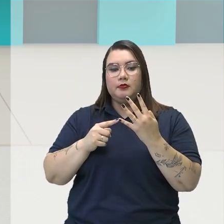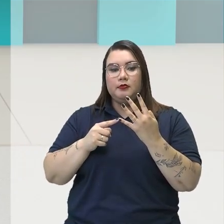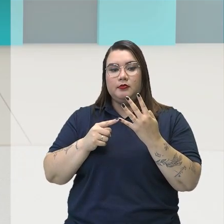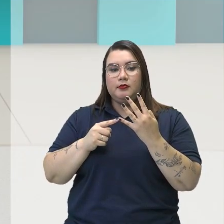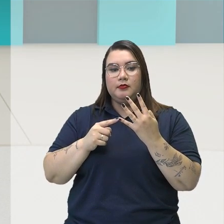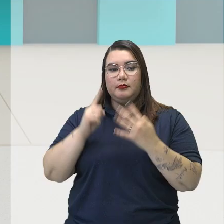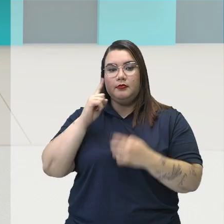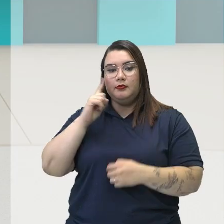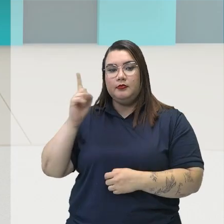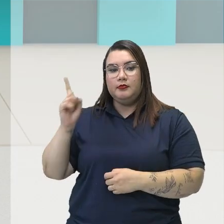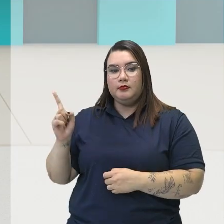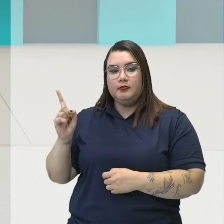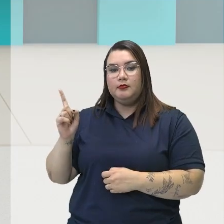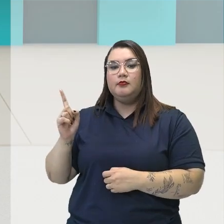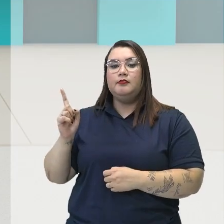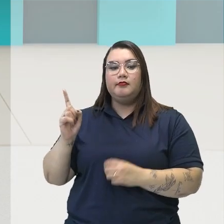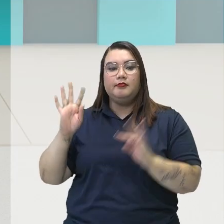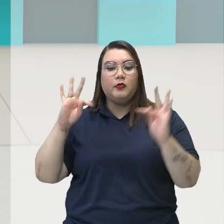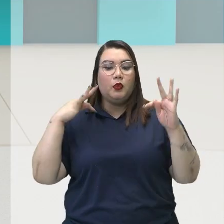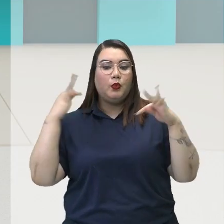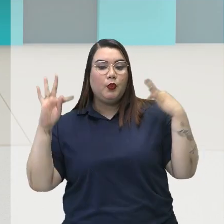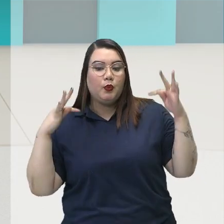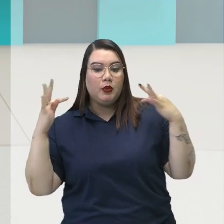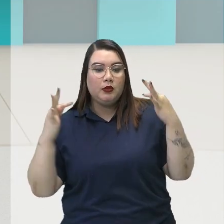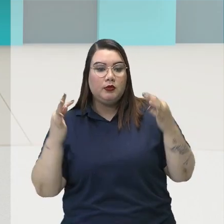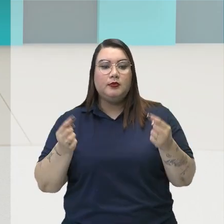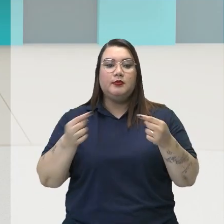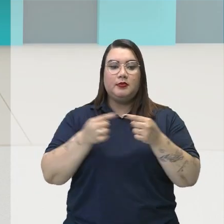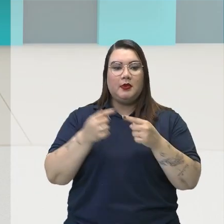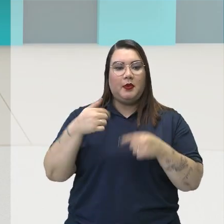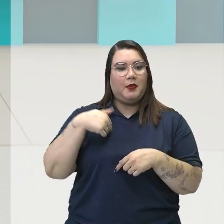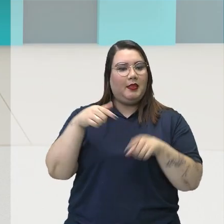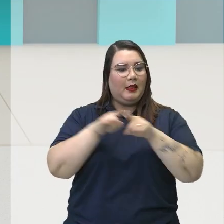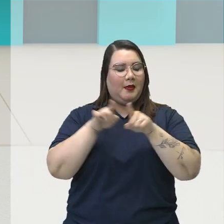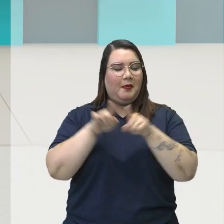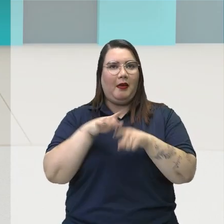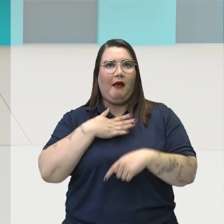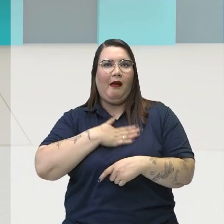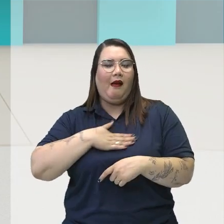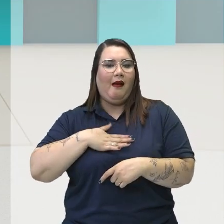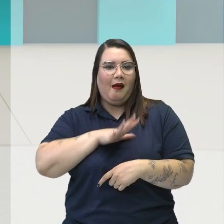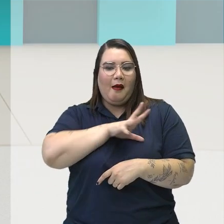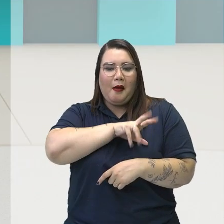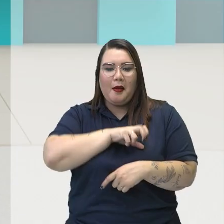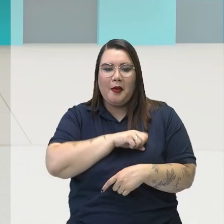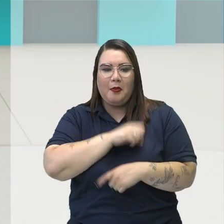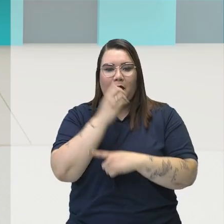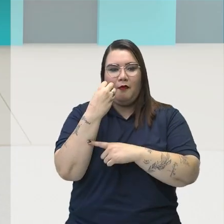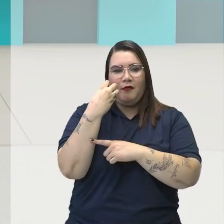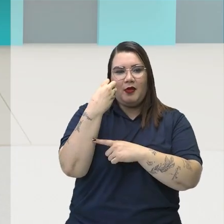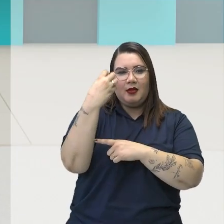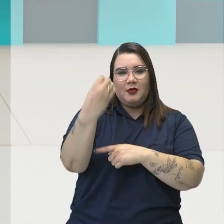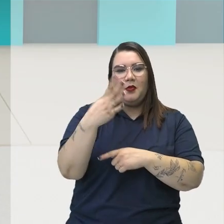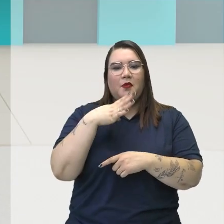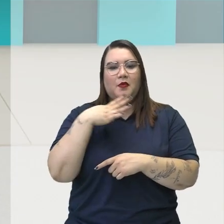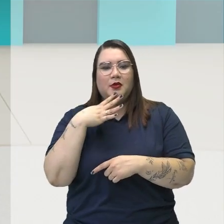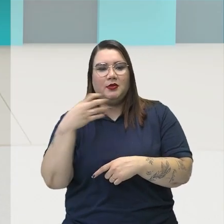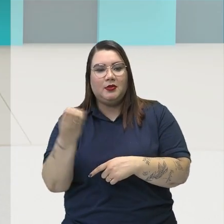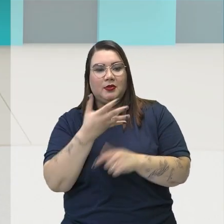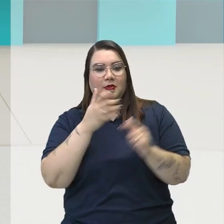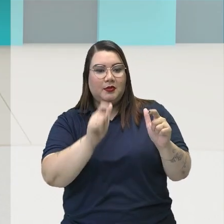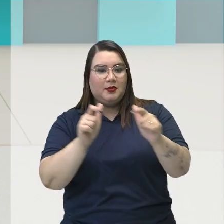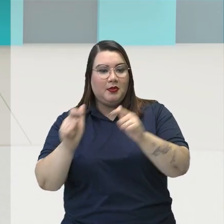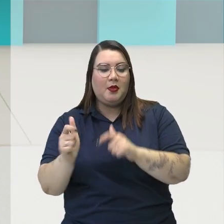temos os turísticos. Eu também amo essa parte turística, viajar para conhecer novos